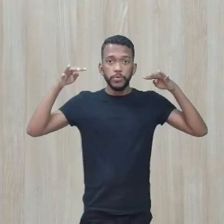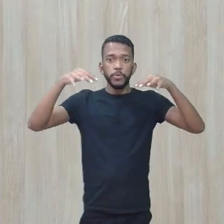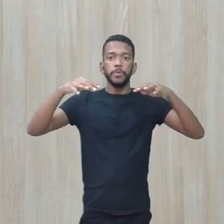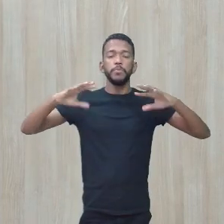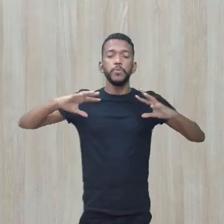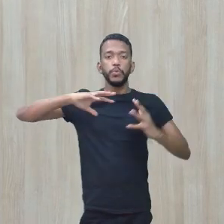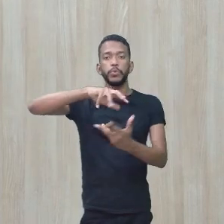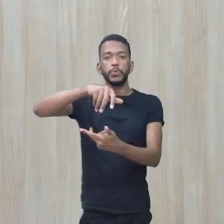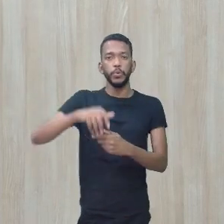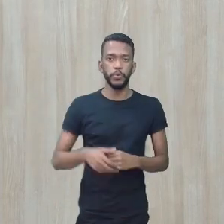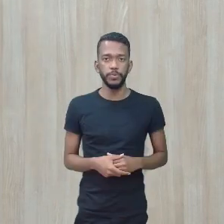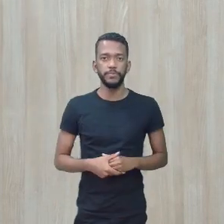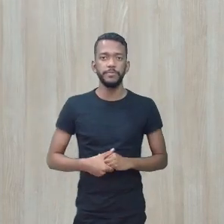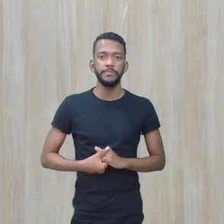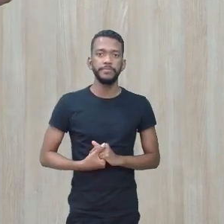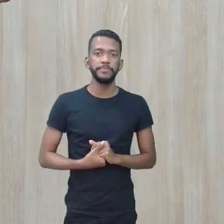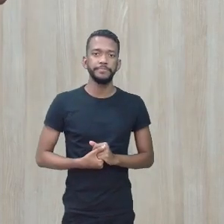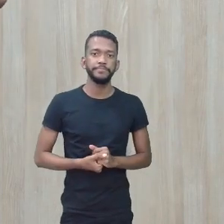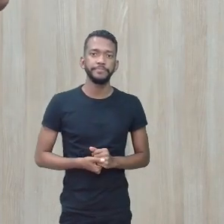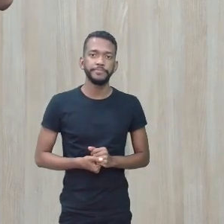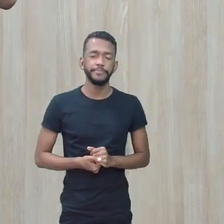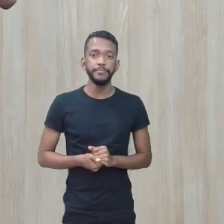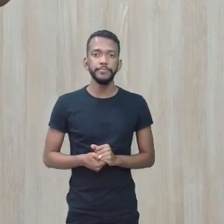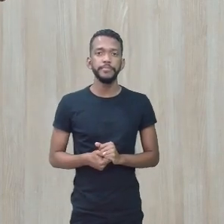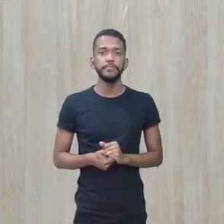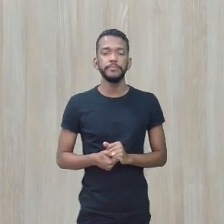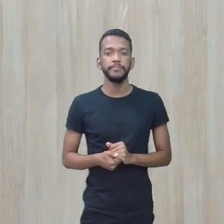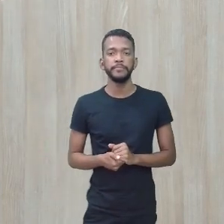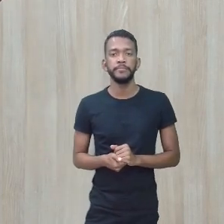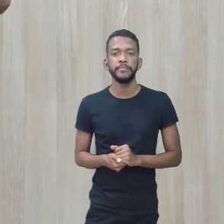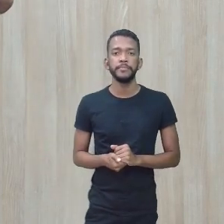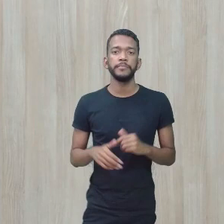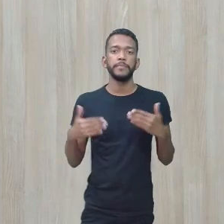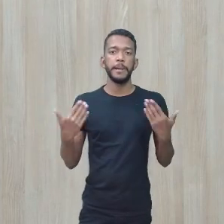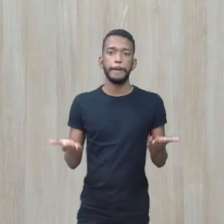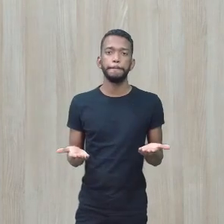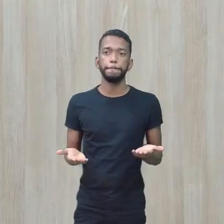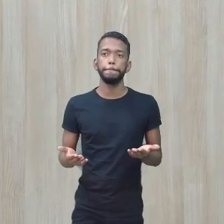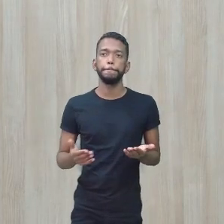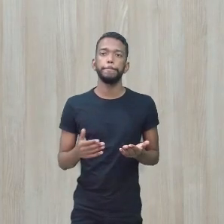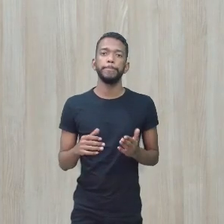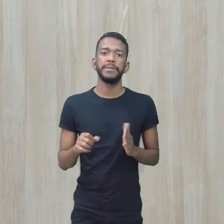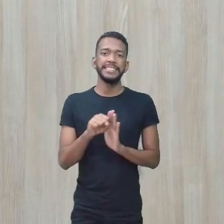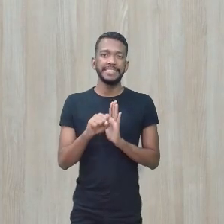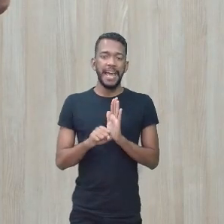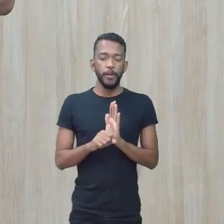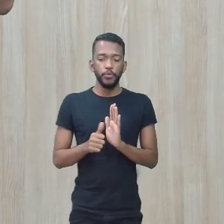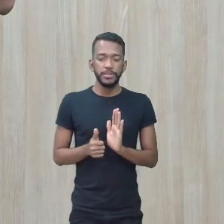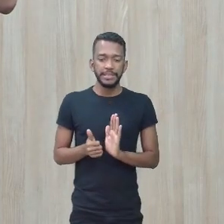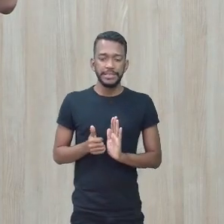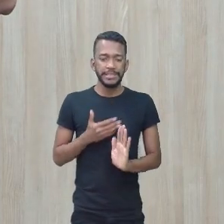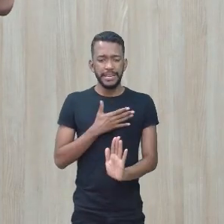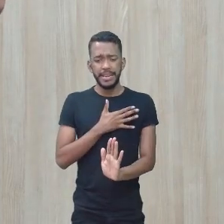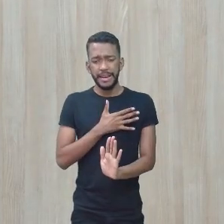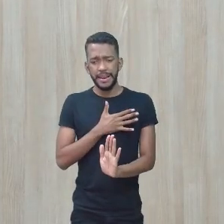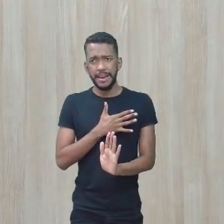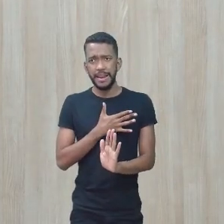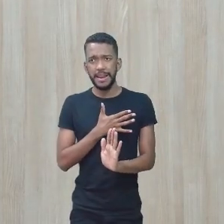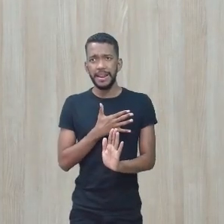todo. Tranquilo? E aí, depois de séculos sem Jogos